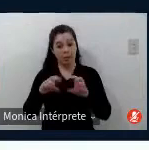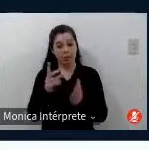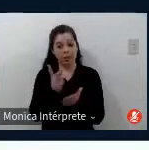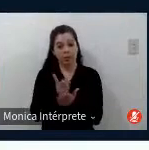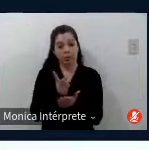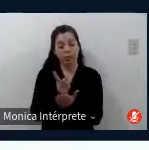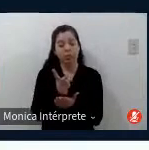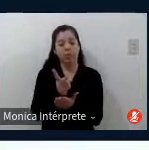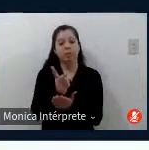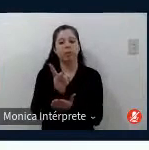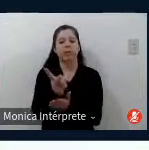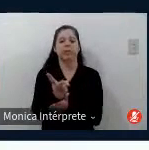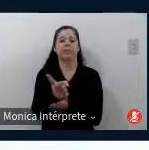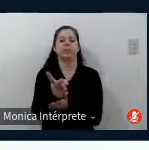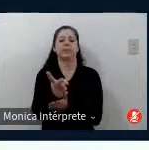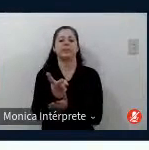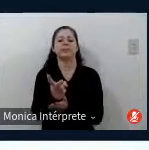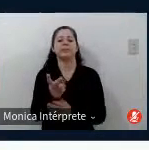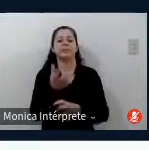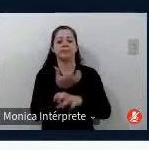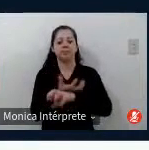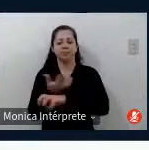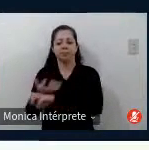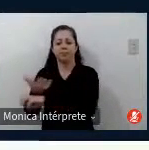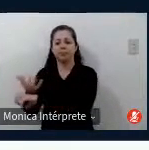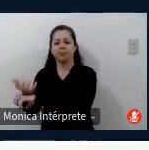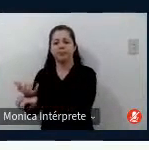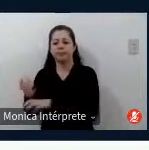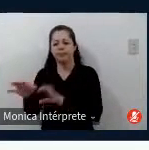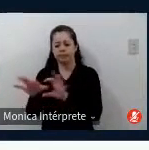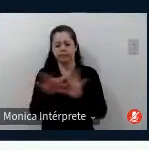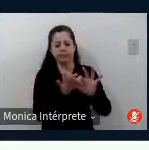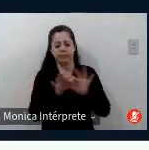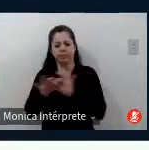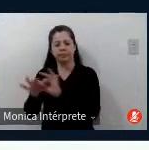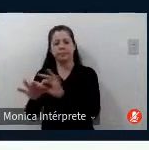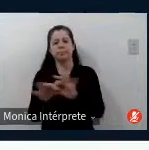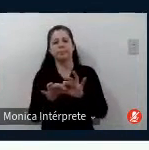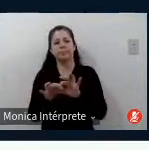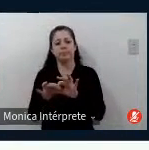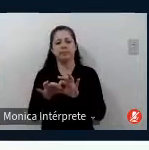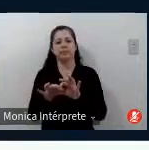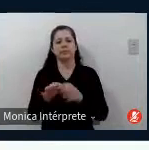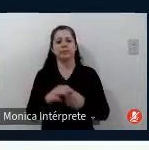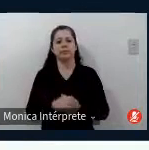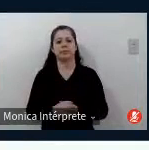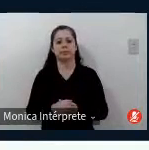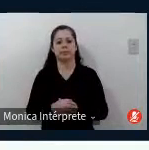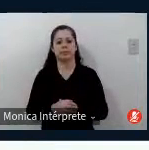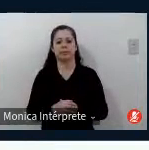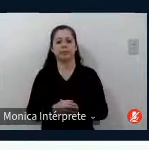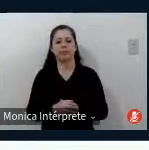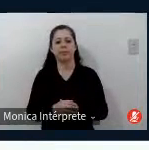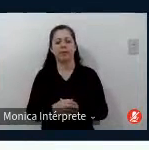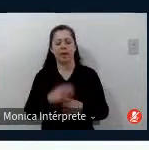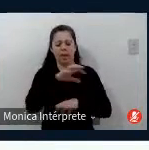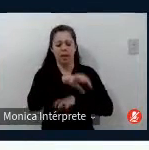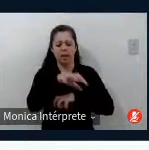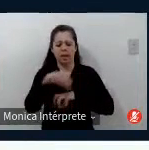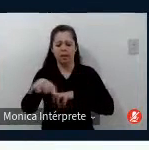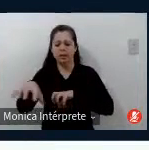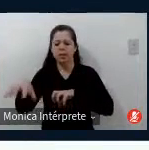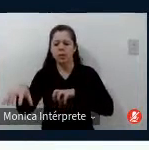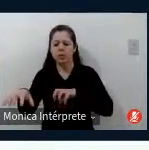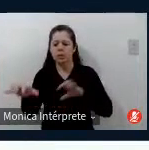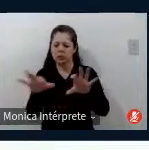da interdisciplinaridade e transdisciplinaridade, da intersetorialidade e também